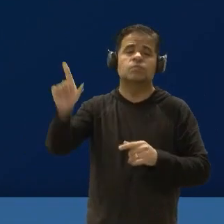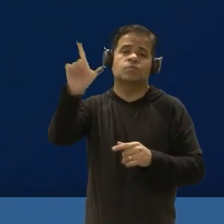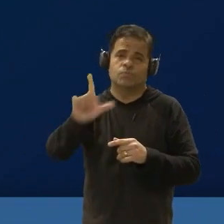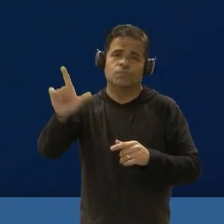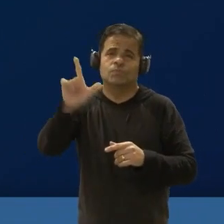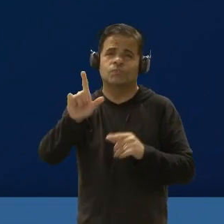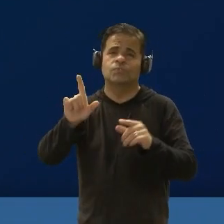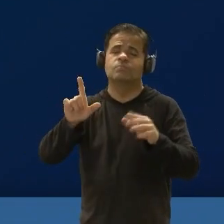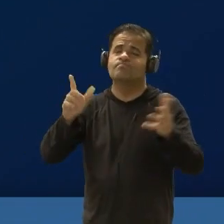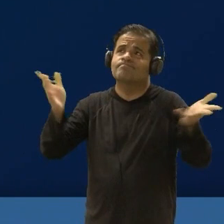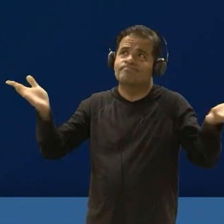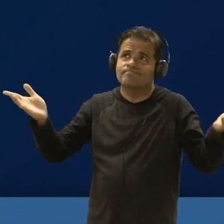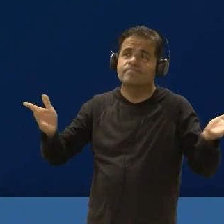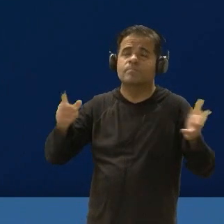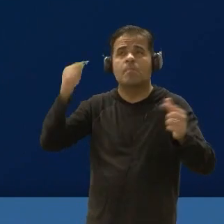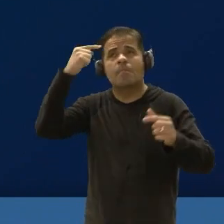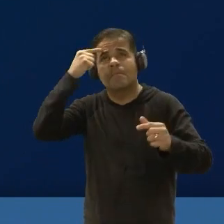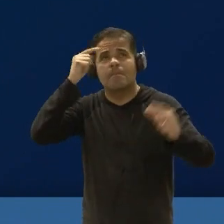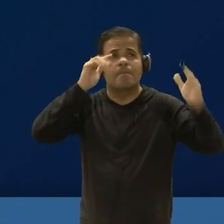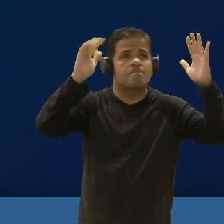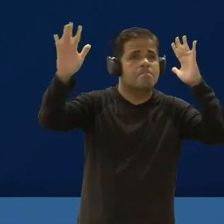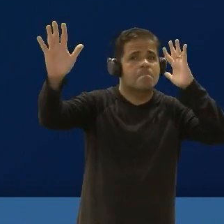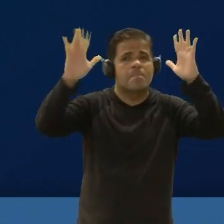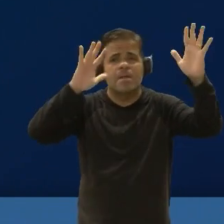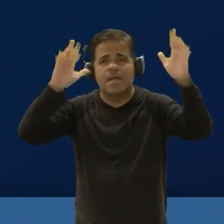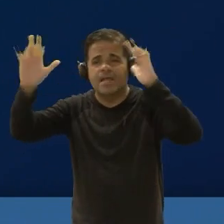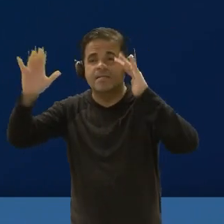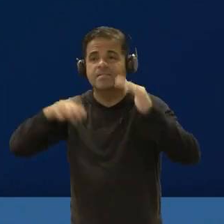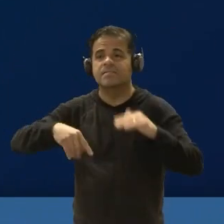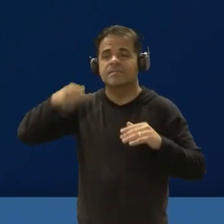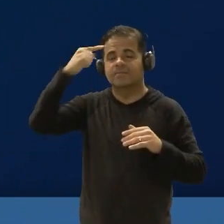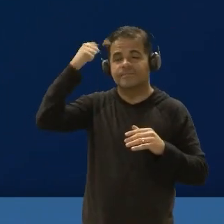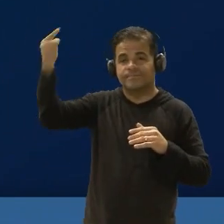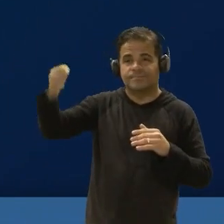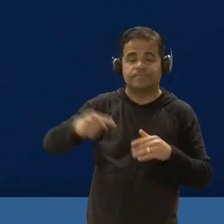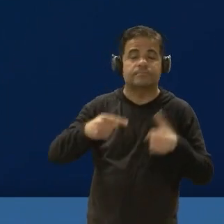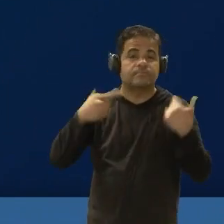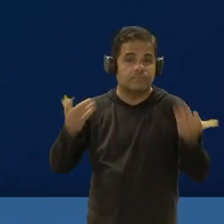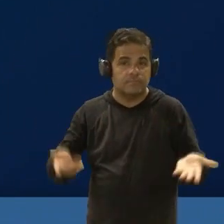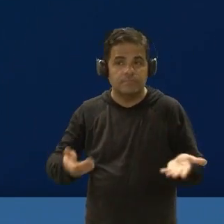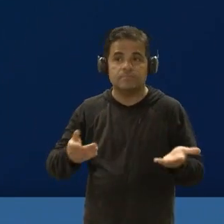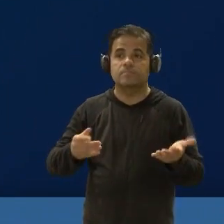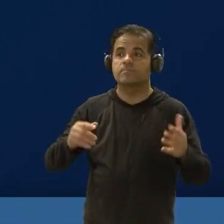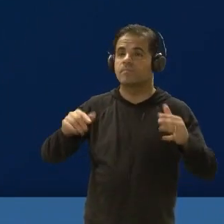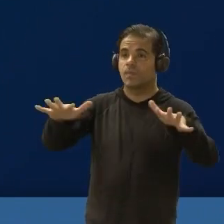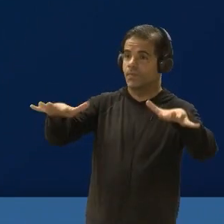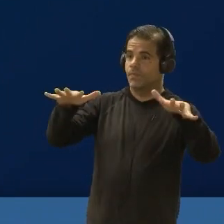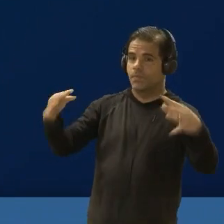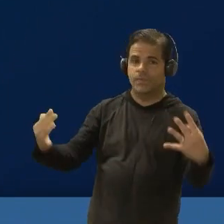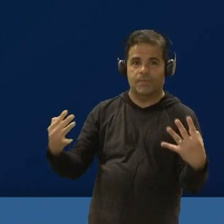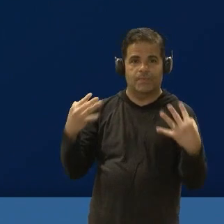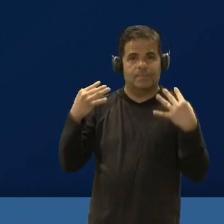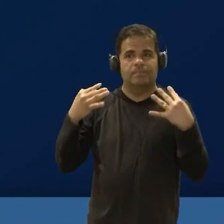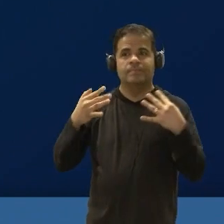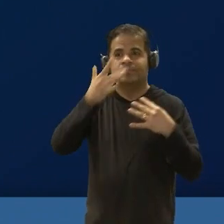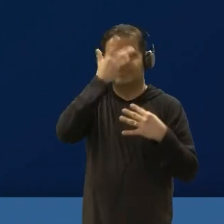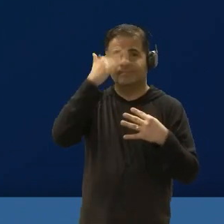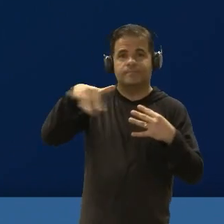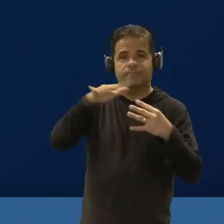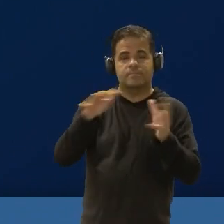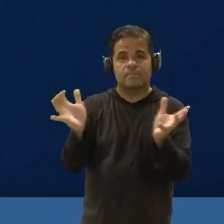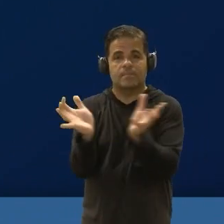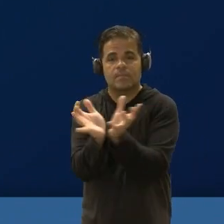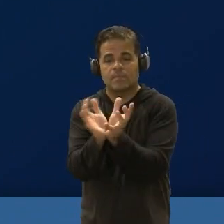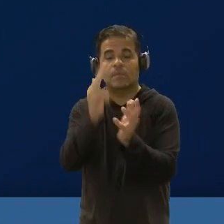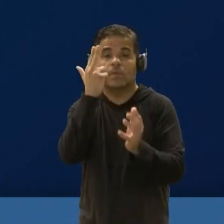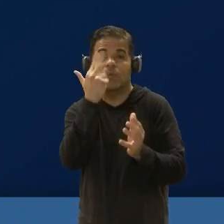Obviamente, a gente, quando pensa em fibra, pensa em foliáceo. Obviamente que eu estou com uma plateia gigante de nutricionistas que